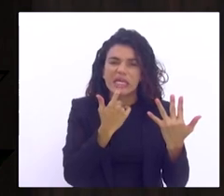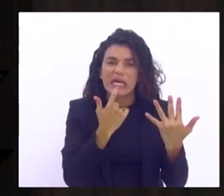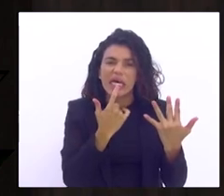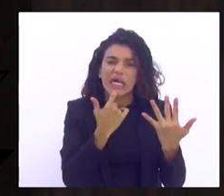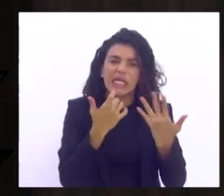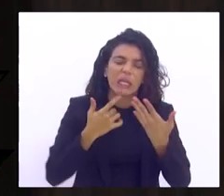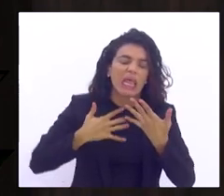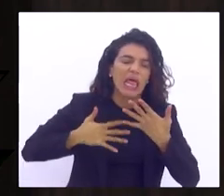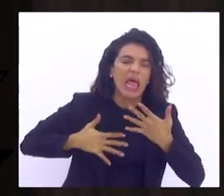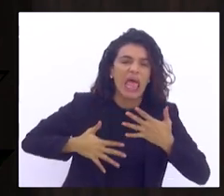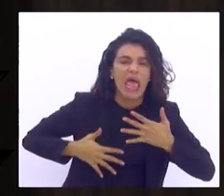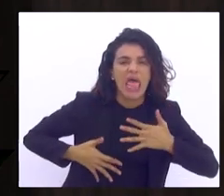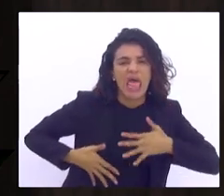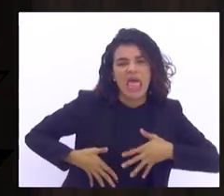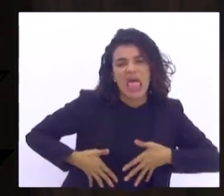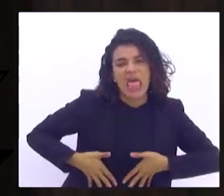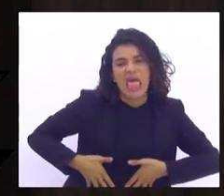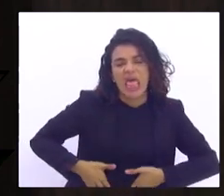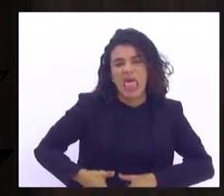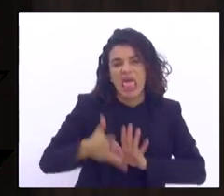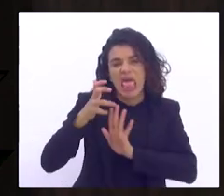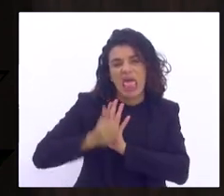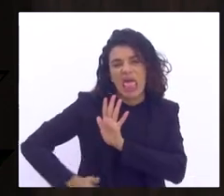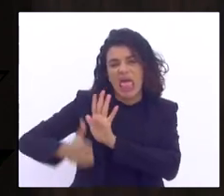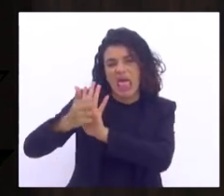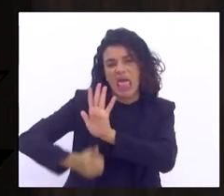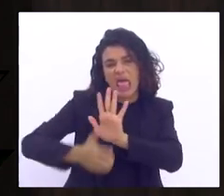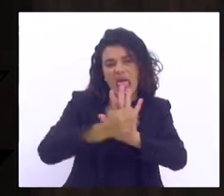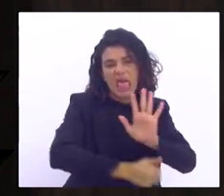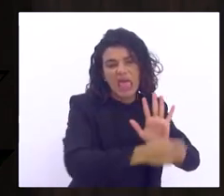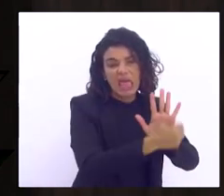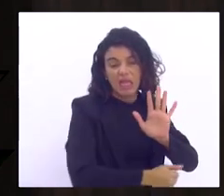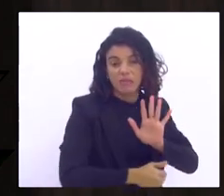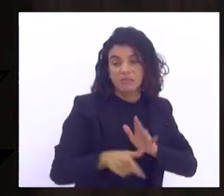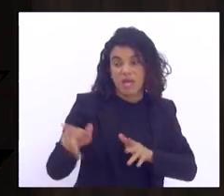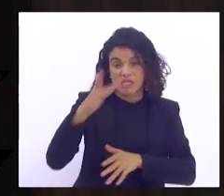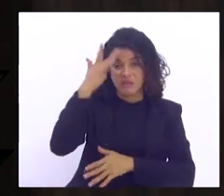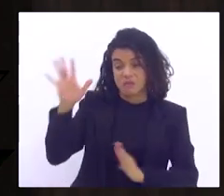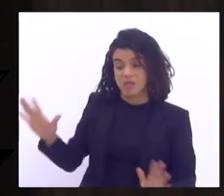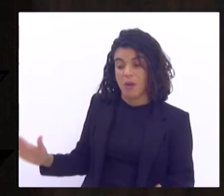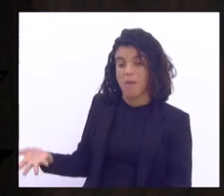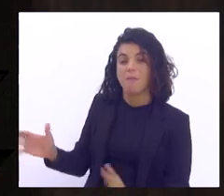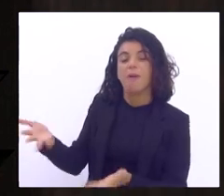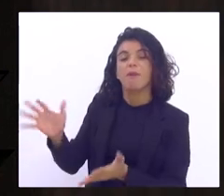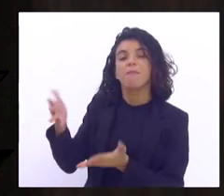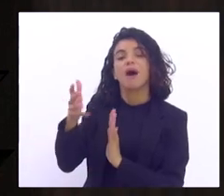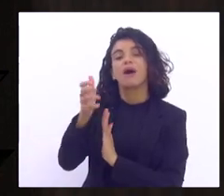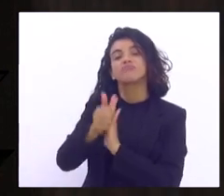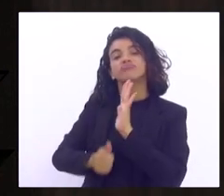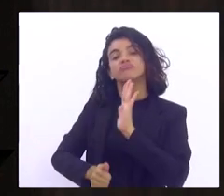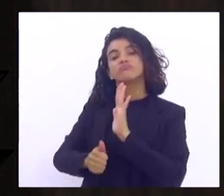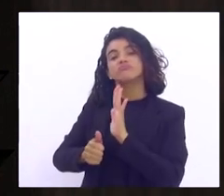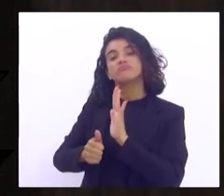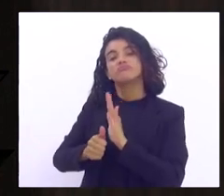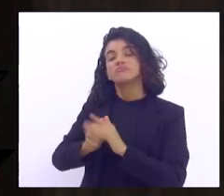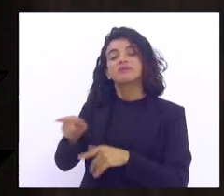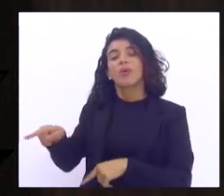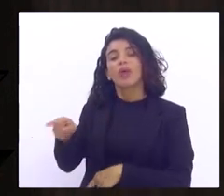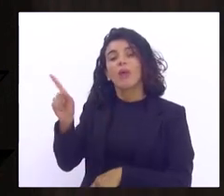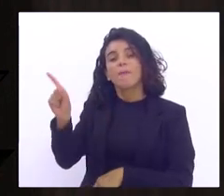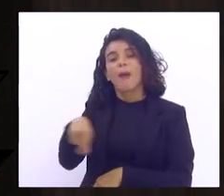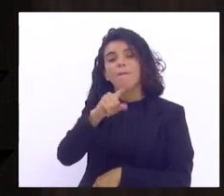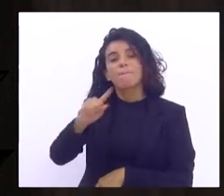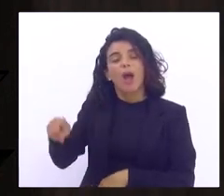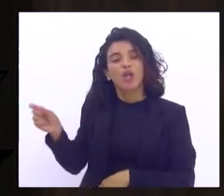nós, evidente, mas os promotores da cultura da morte estarão impedindo novas vidas,